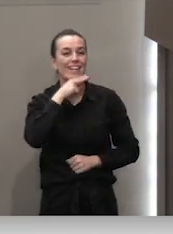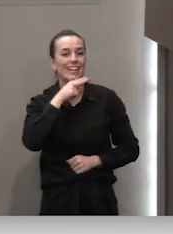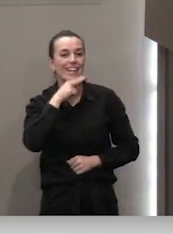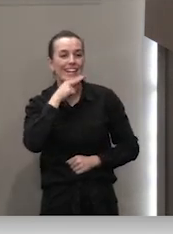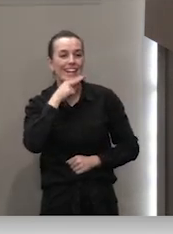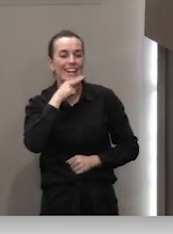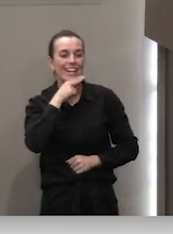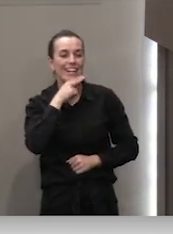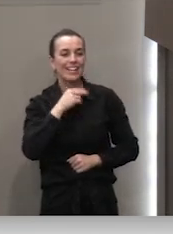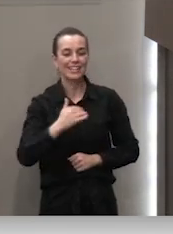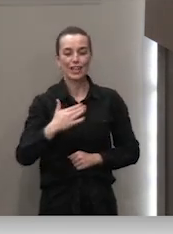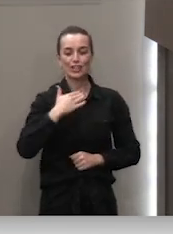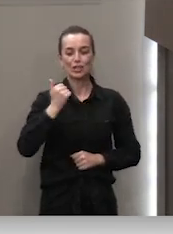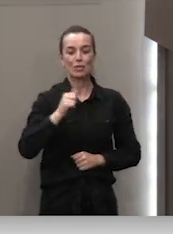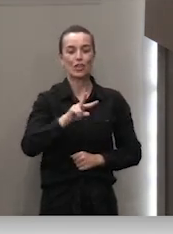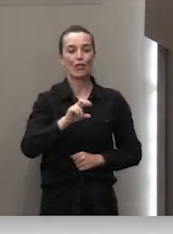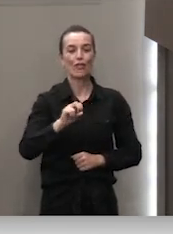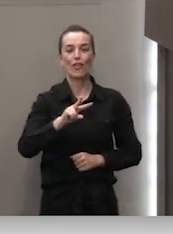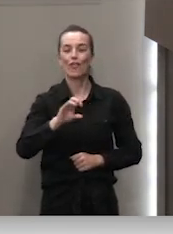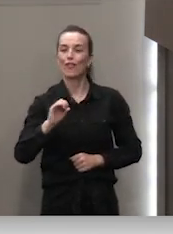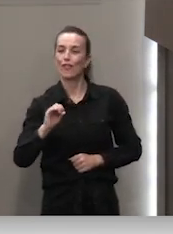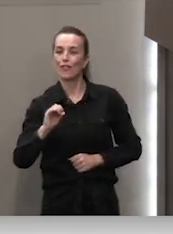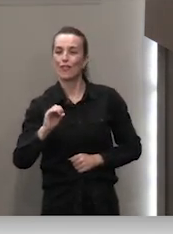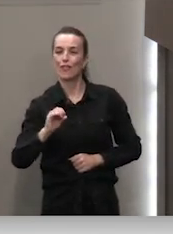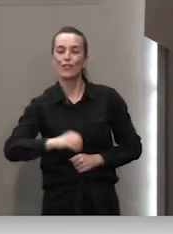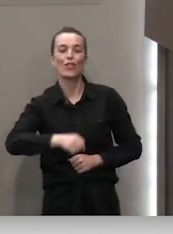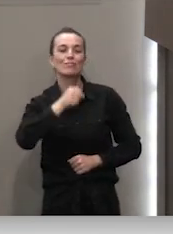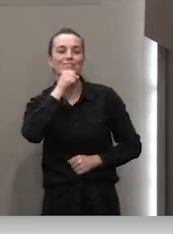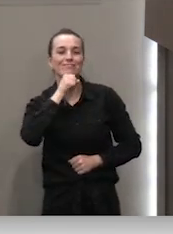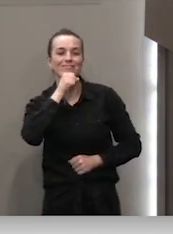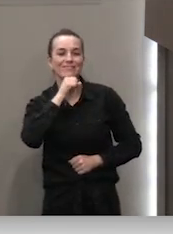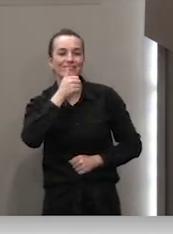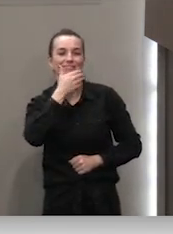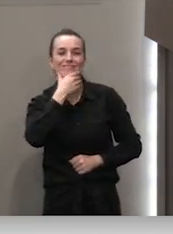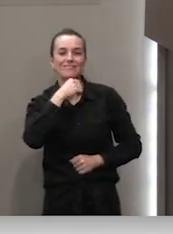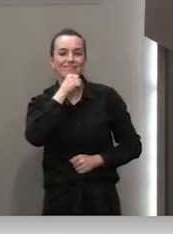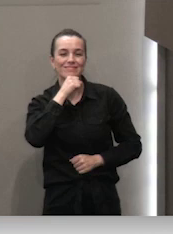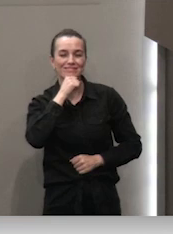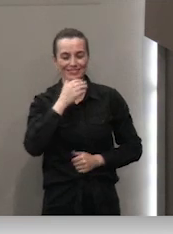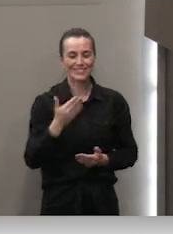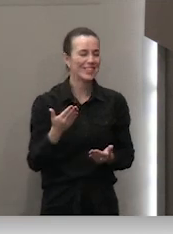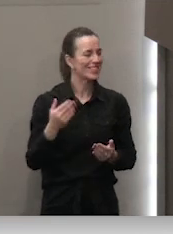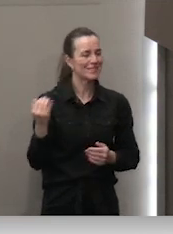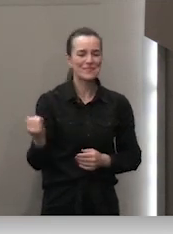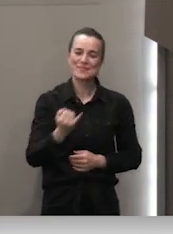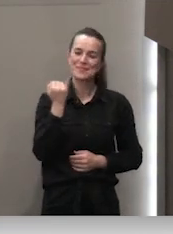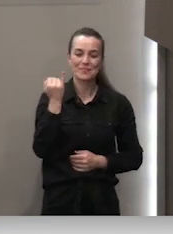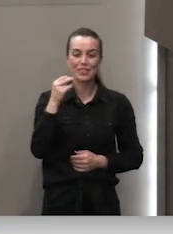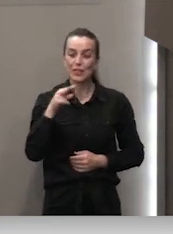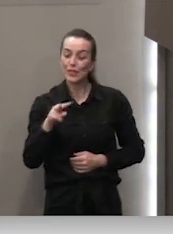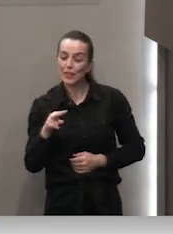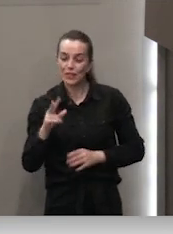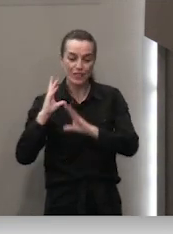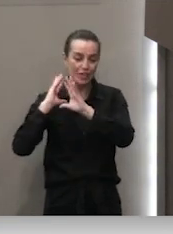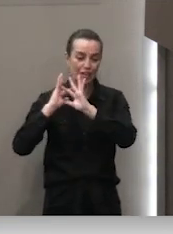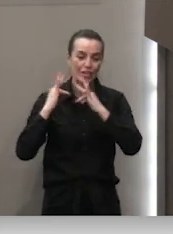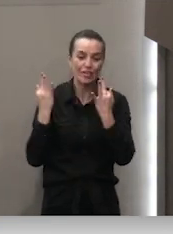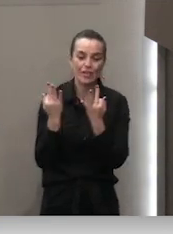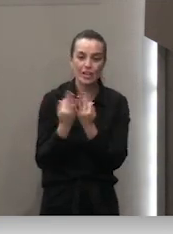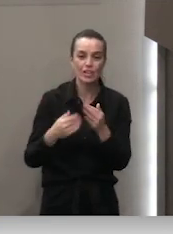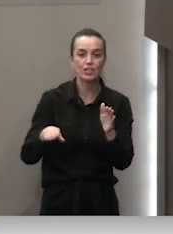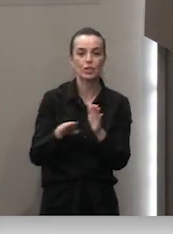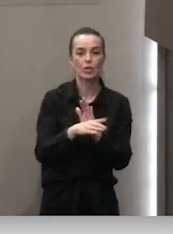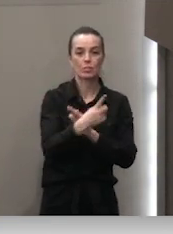chamando de vovô. Então, para mim, é uma satisfação muito grande em poder ver a família que chegou aqui em Passo Fundo em